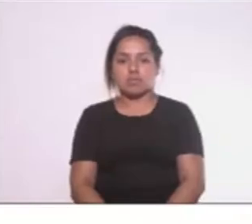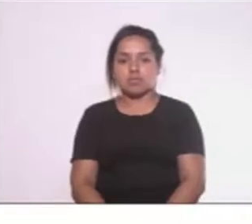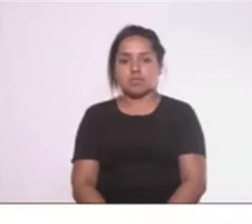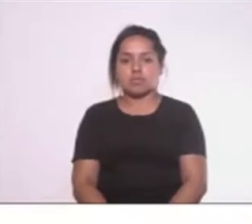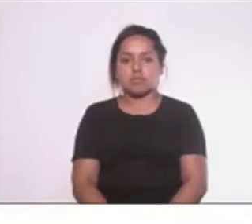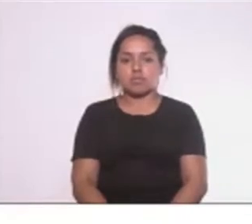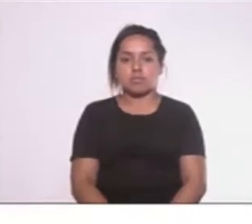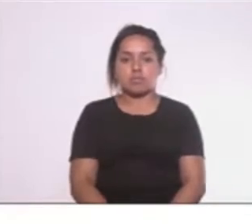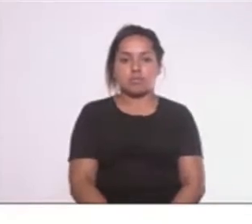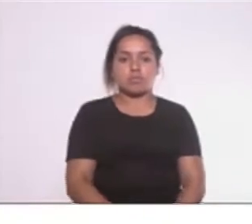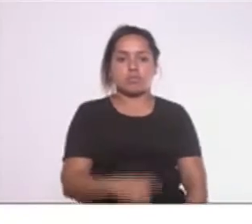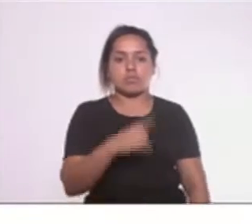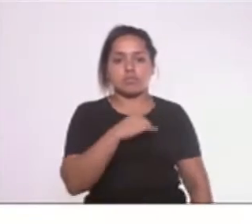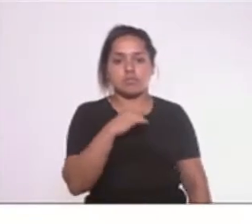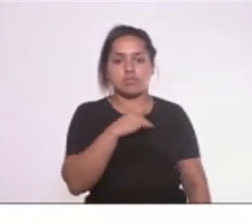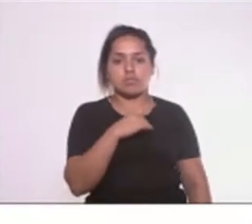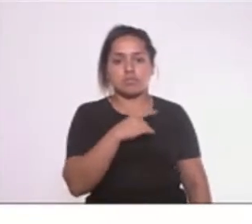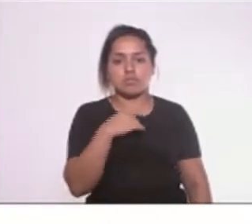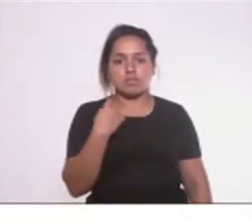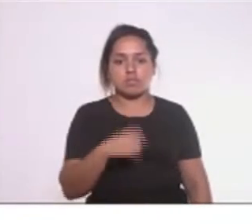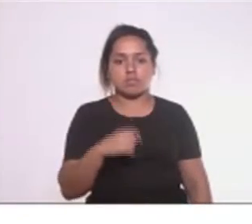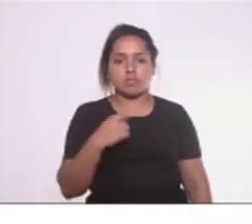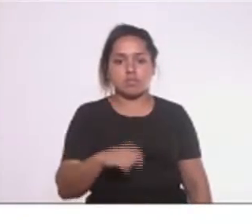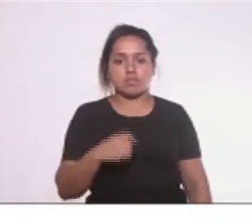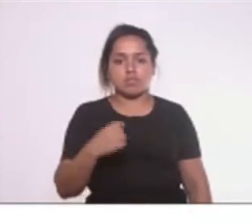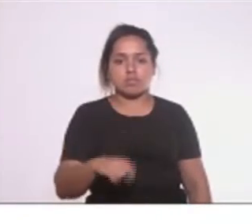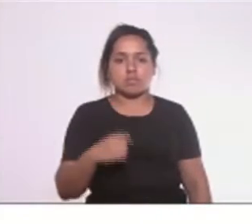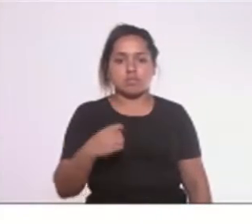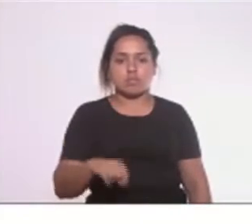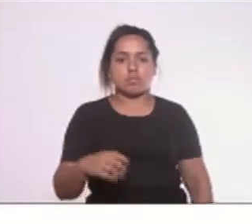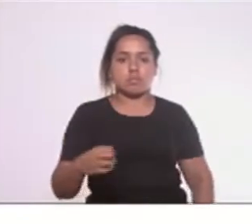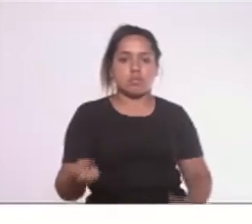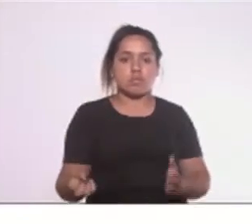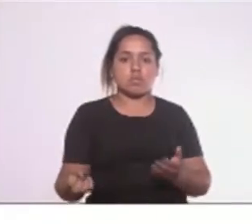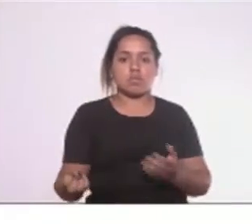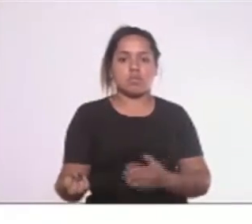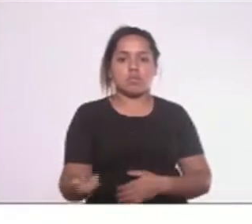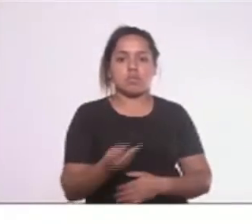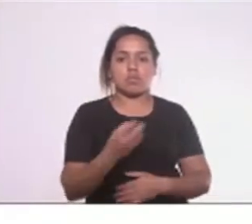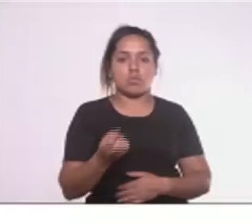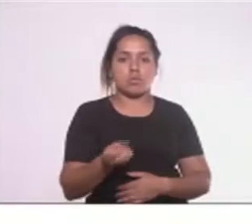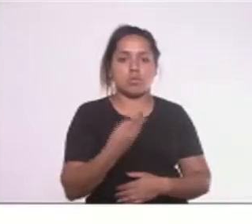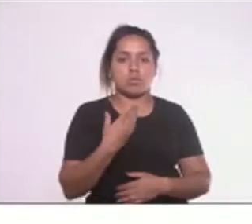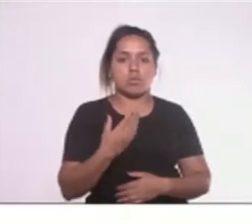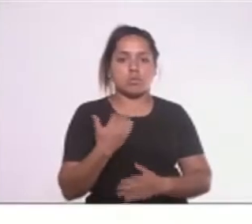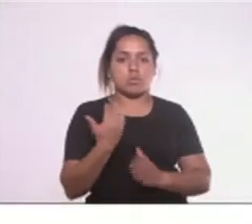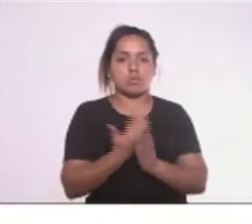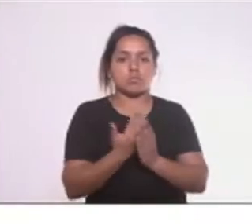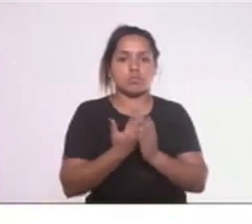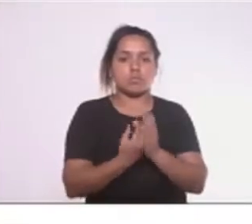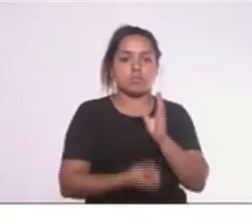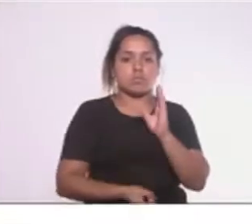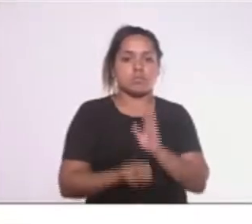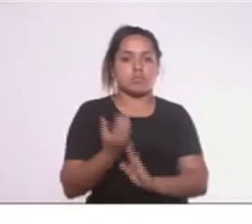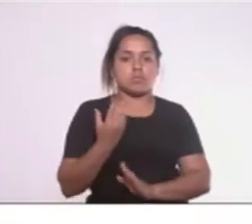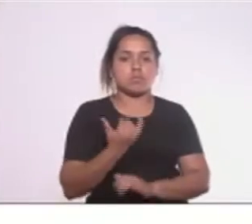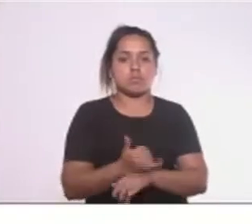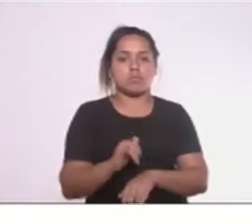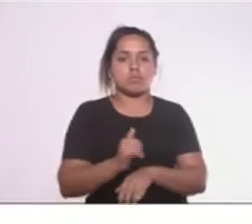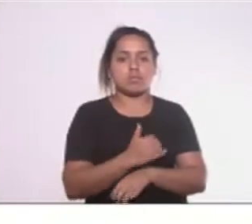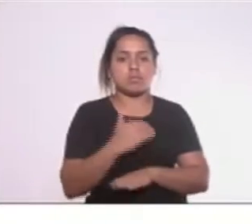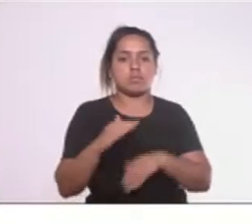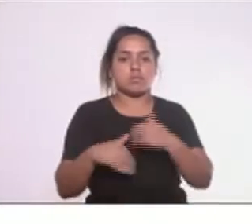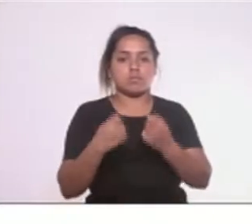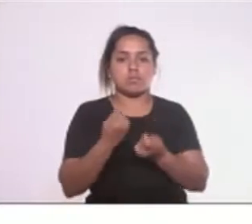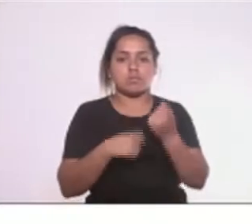que ter capacidade de formular um projeto estratégico de desenvolvimento econômico e social. Isso ainda está faltando, não é?